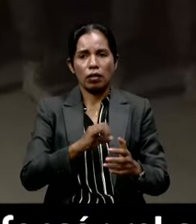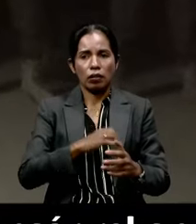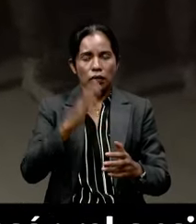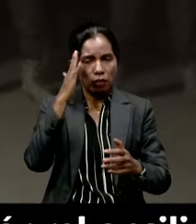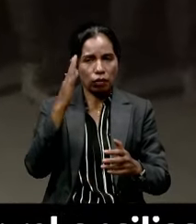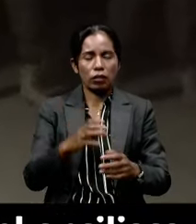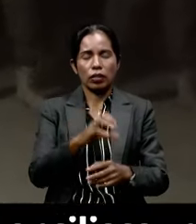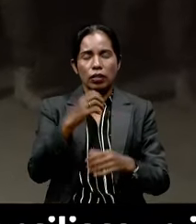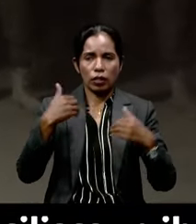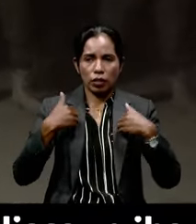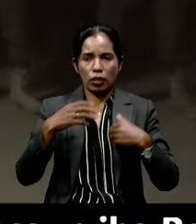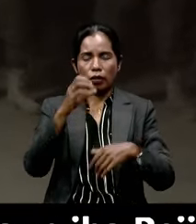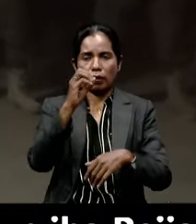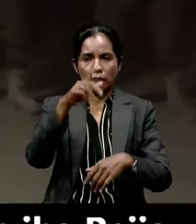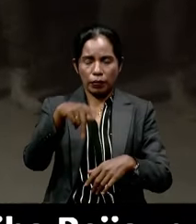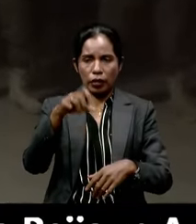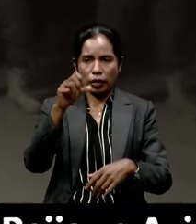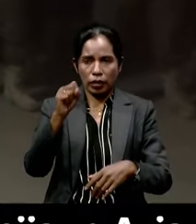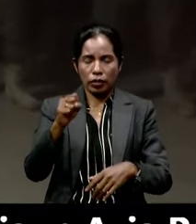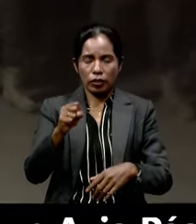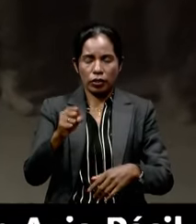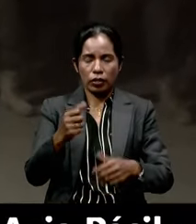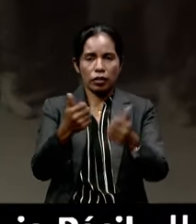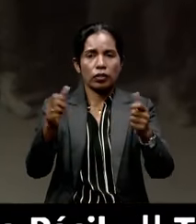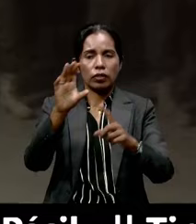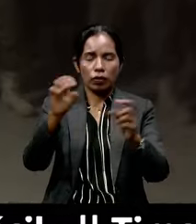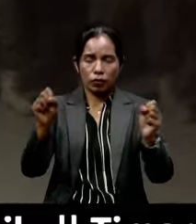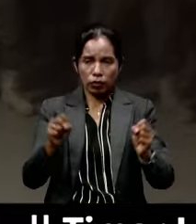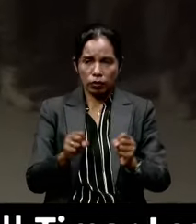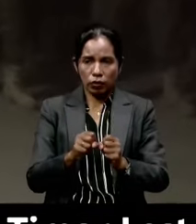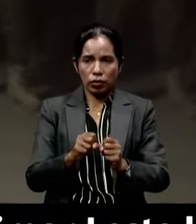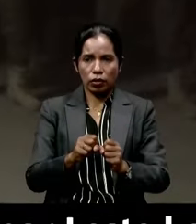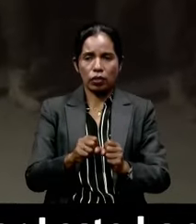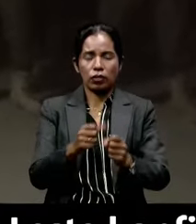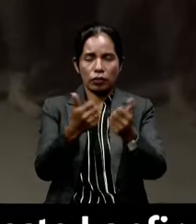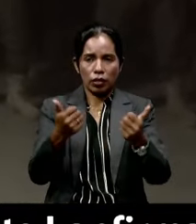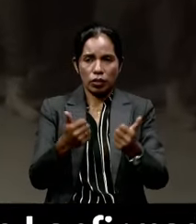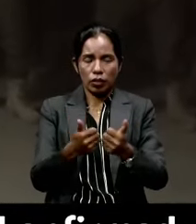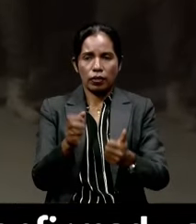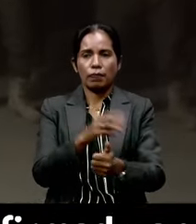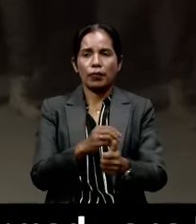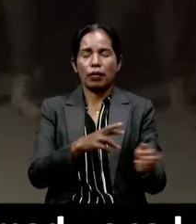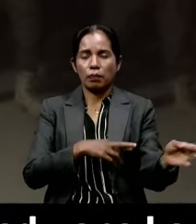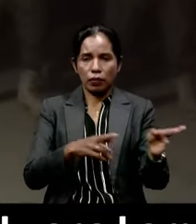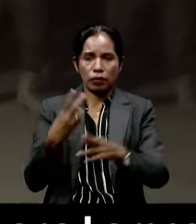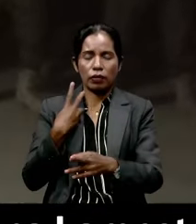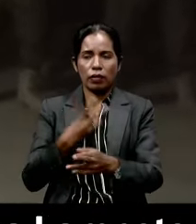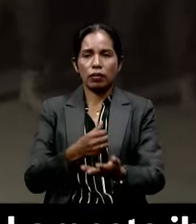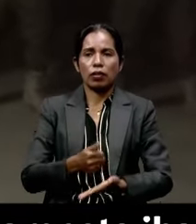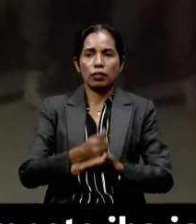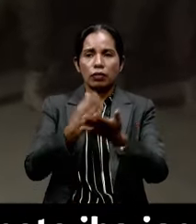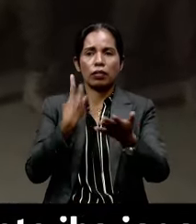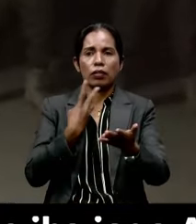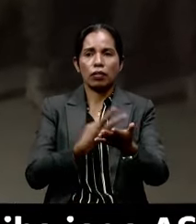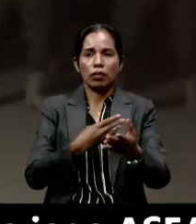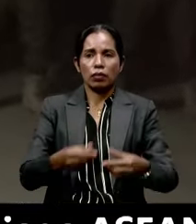iha OPS autoridade lokal au se su ku se fe aldeia pronto ita apo ita perbelet